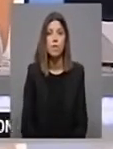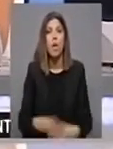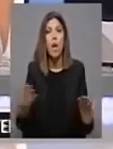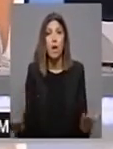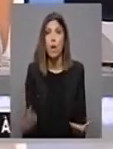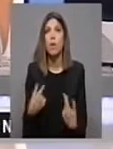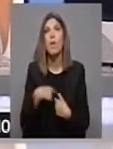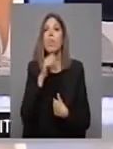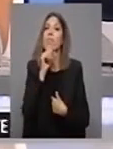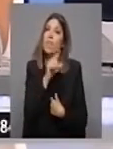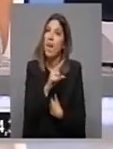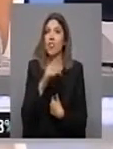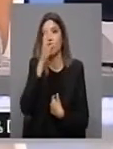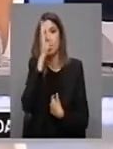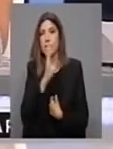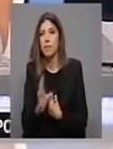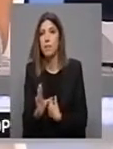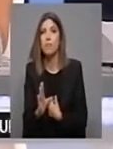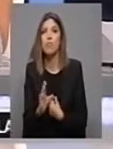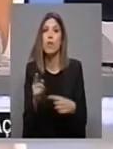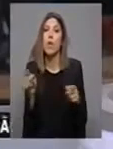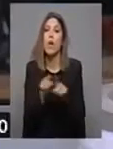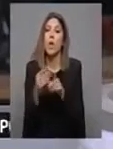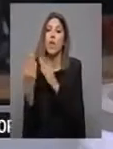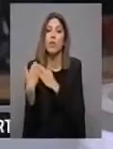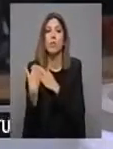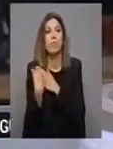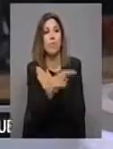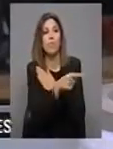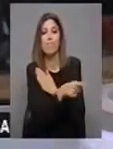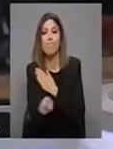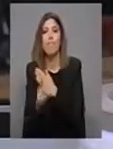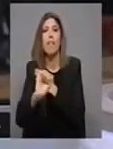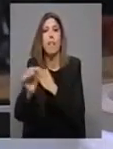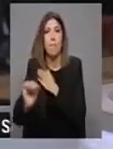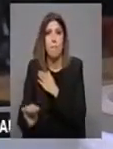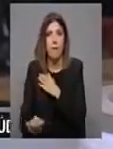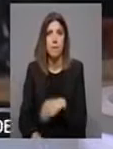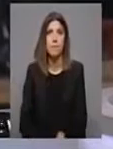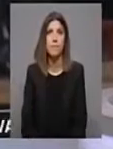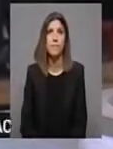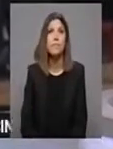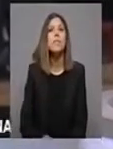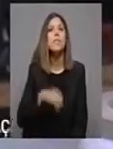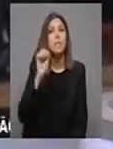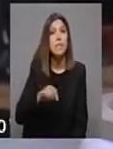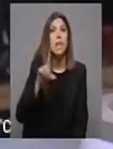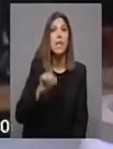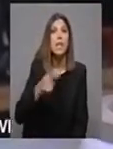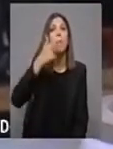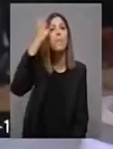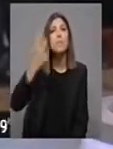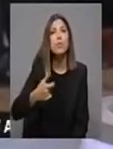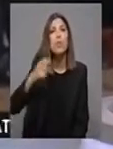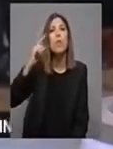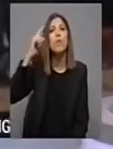identificação e a responsabilização também dos proprietários. E, sobretudo, que cada um saiba qual é a sua propriedade. Disse há pouco que a